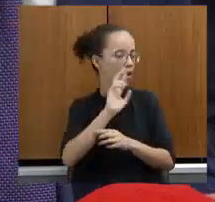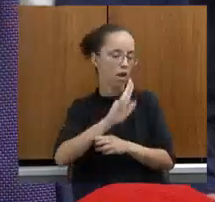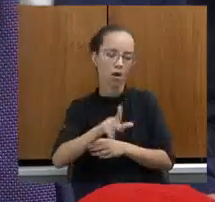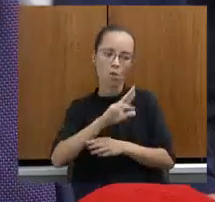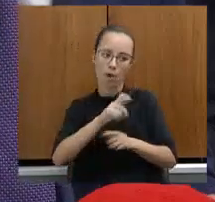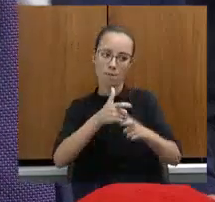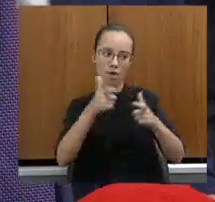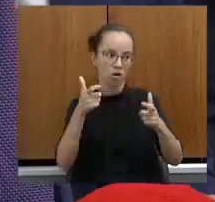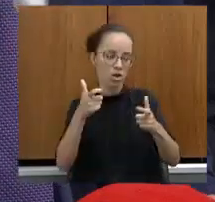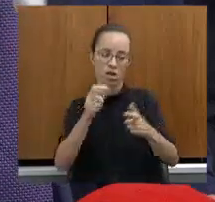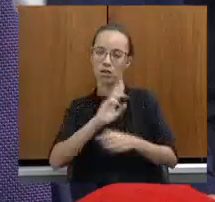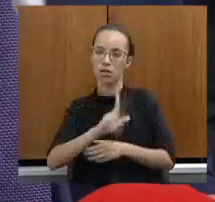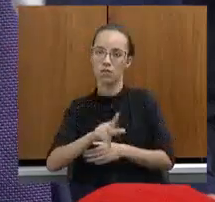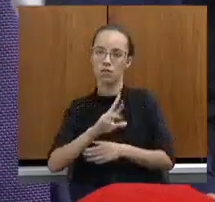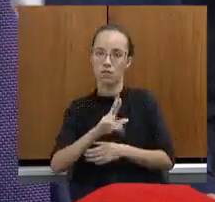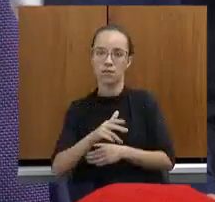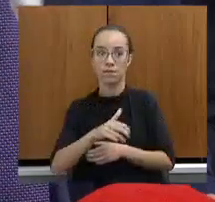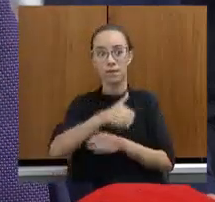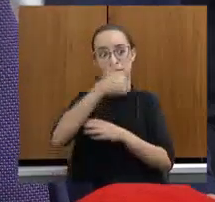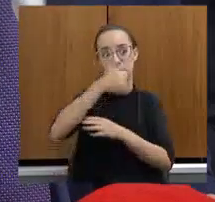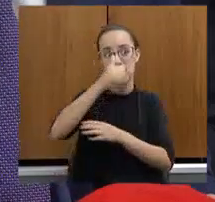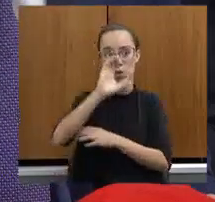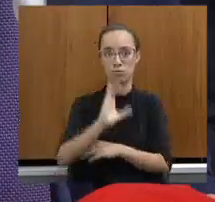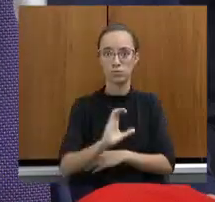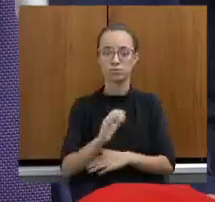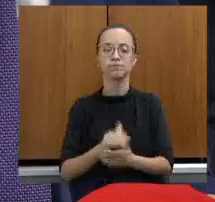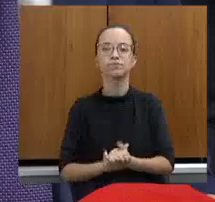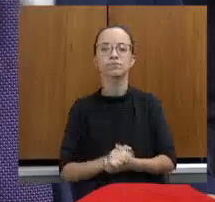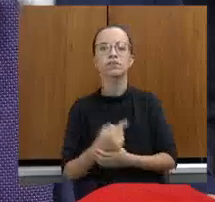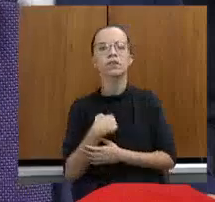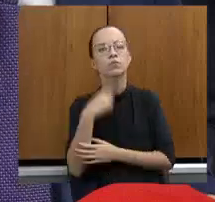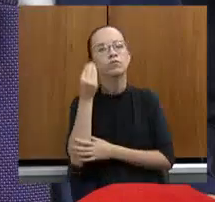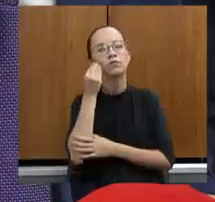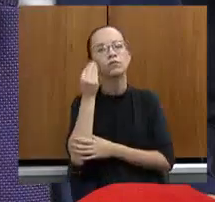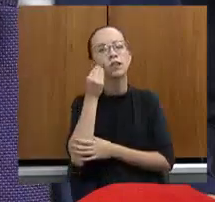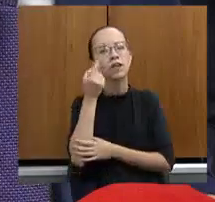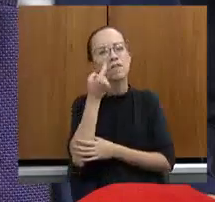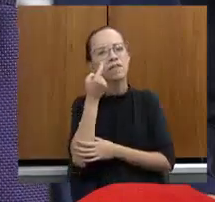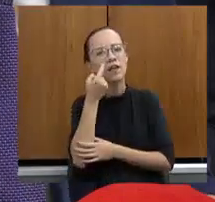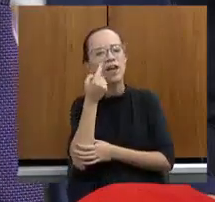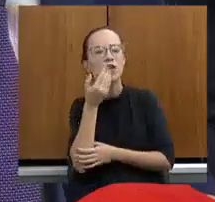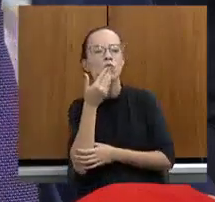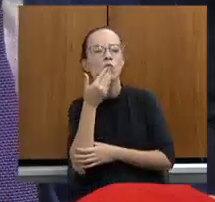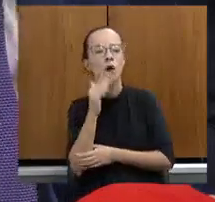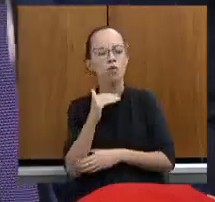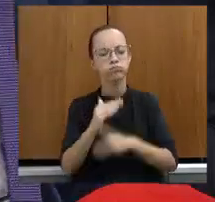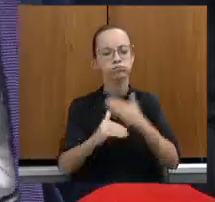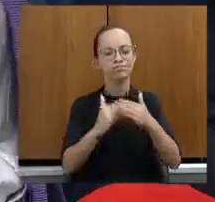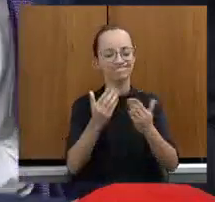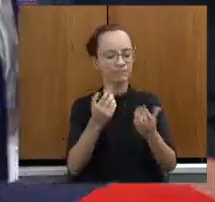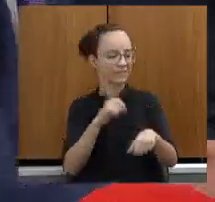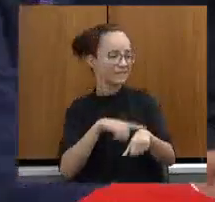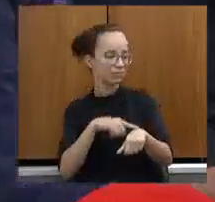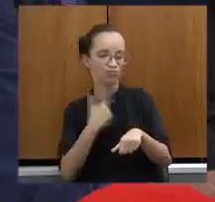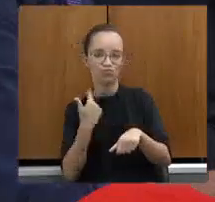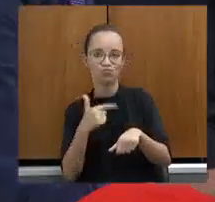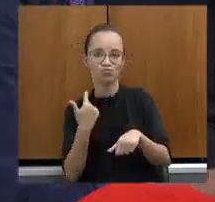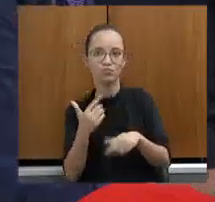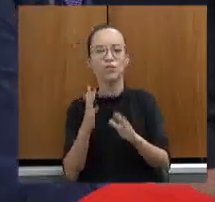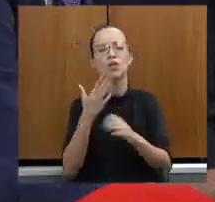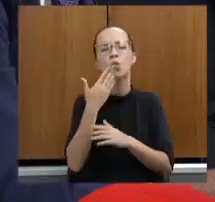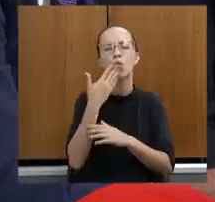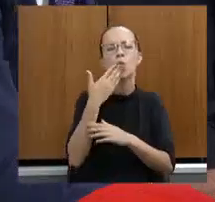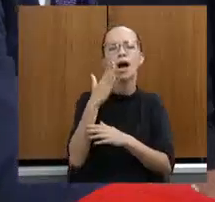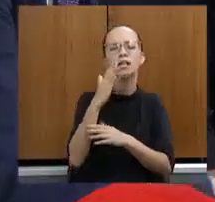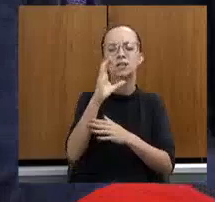continua não sendo que a primeira comissão eu tentei aqui ver qual que é a tramitação não deu tempo de ver em quais